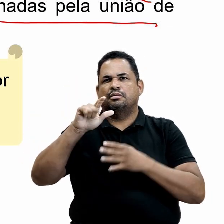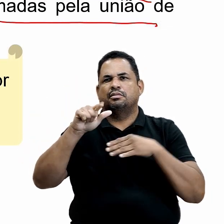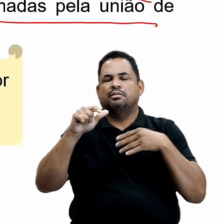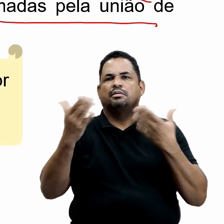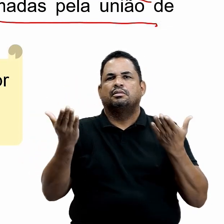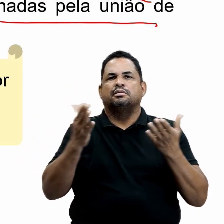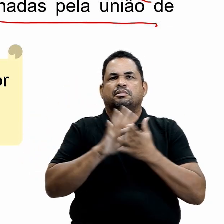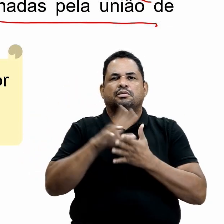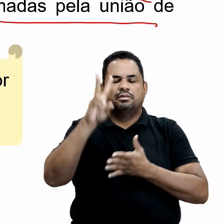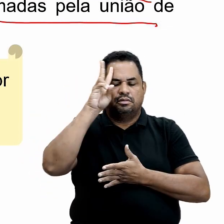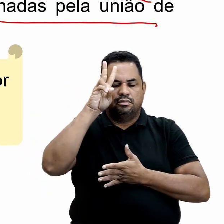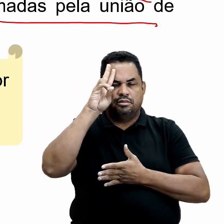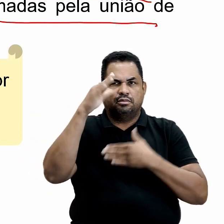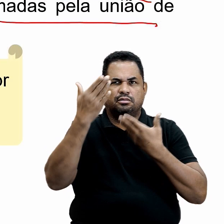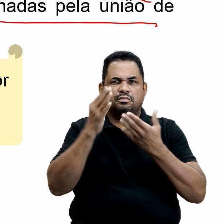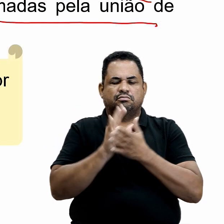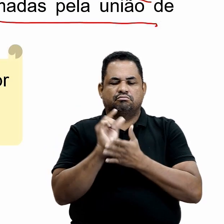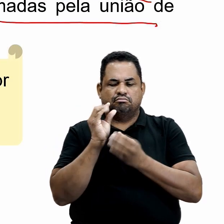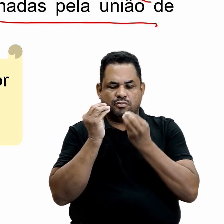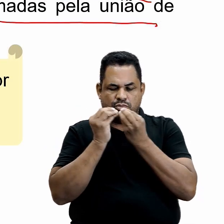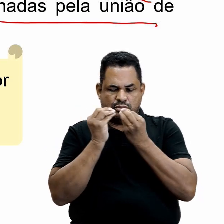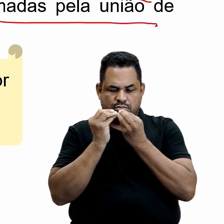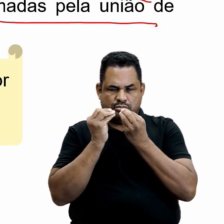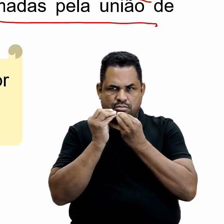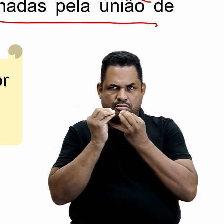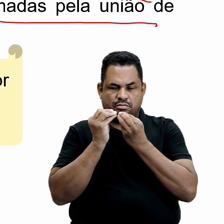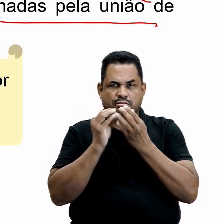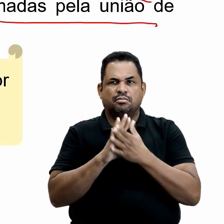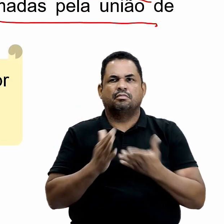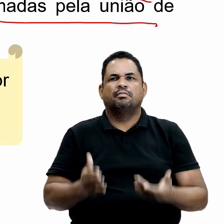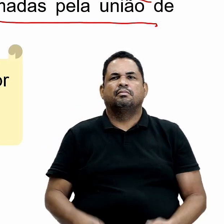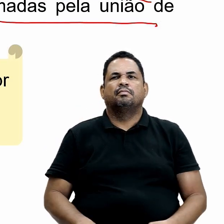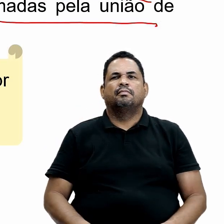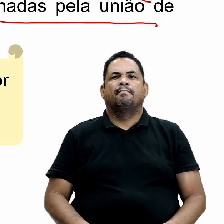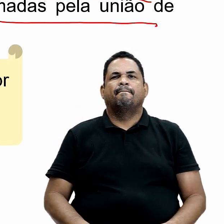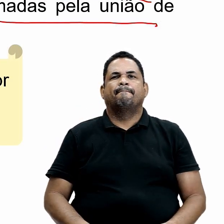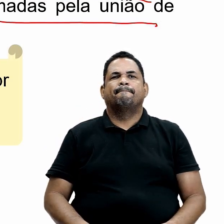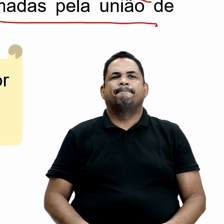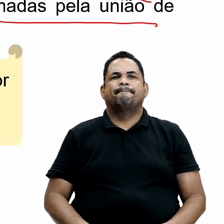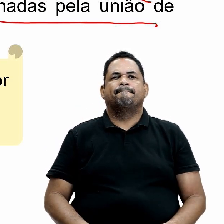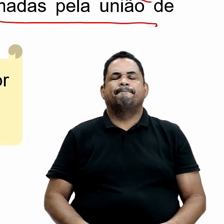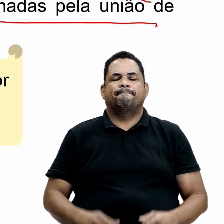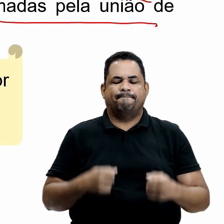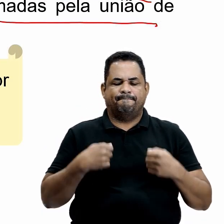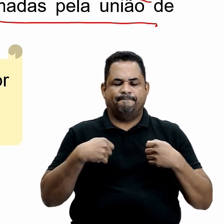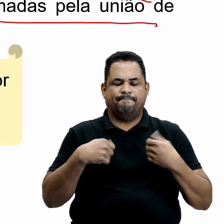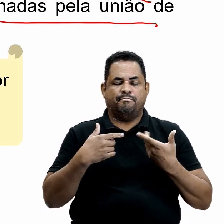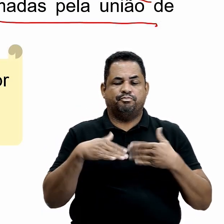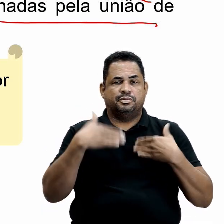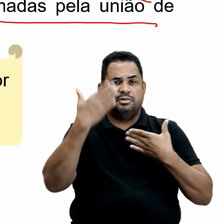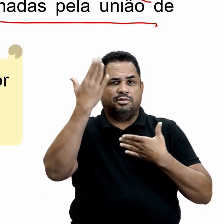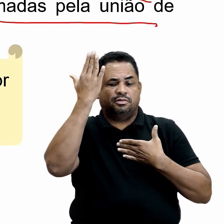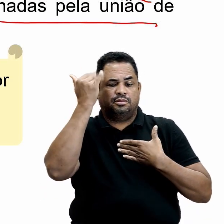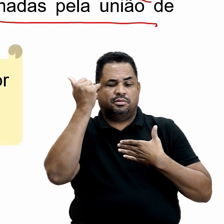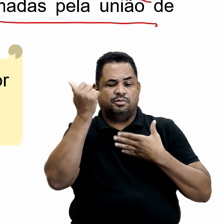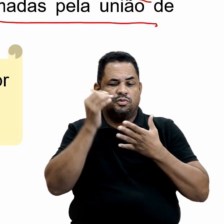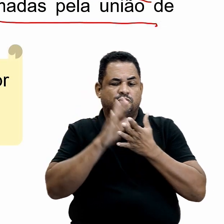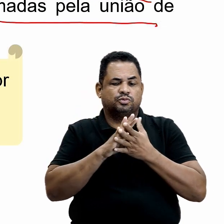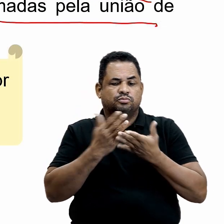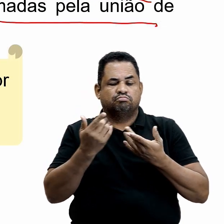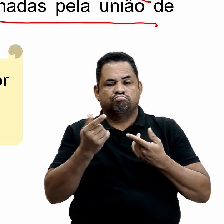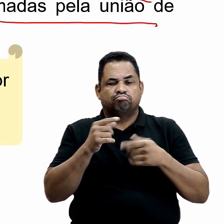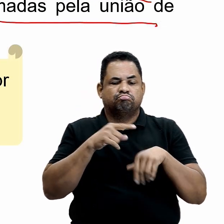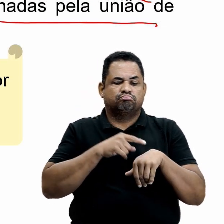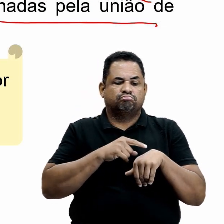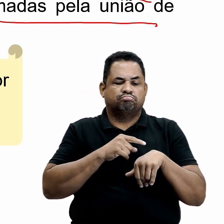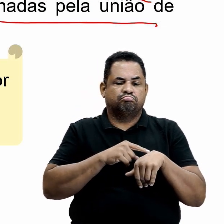fazendo um comentário, adiantando, que é necessário saber qual tipo de ligação química está